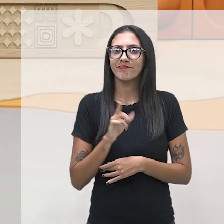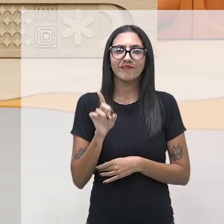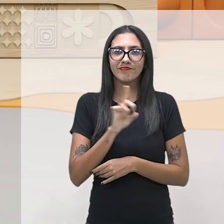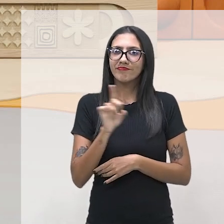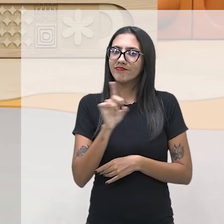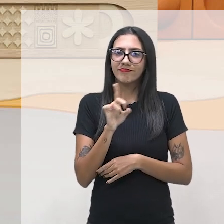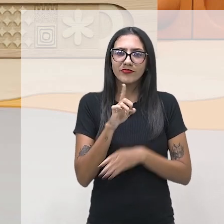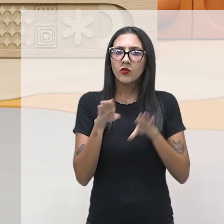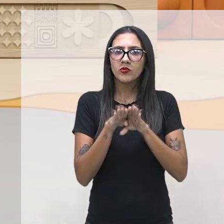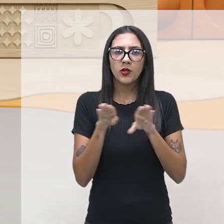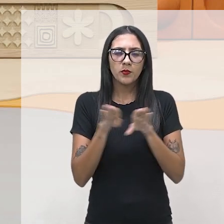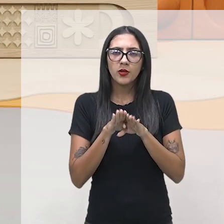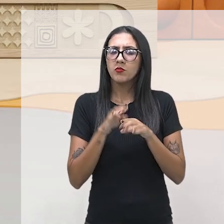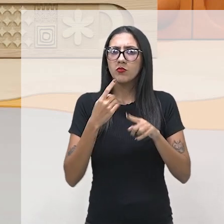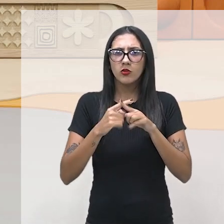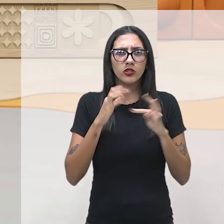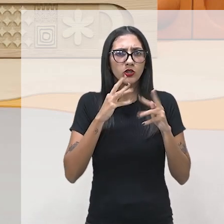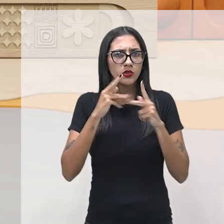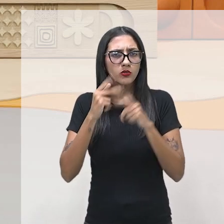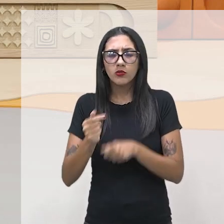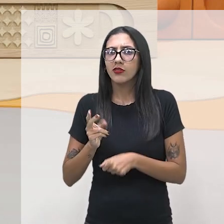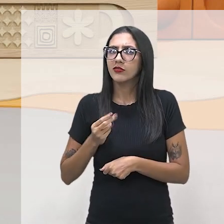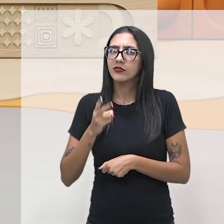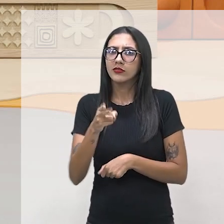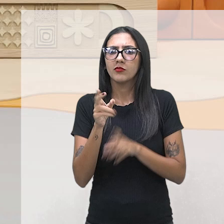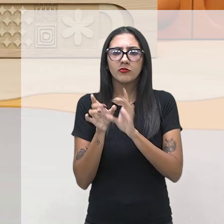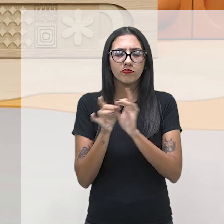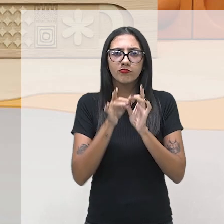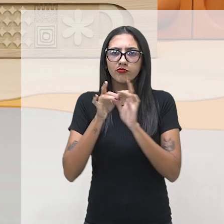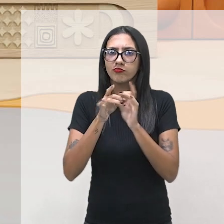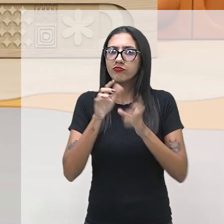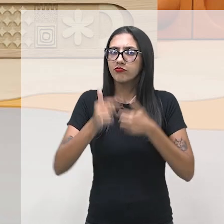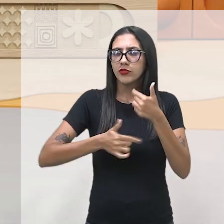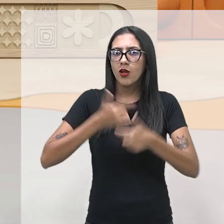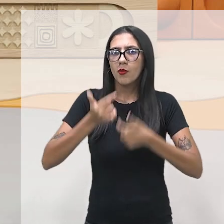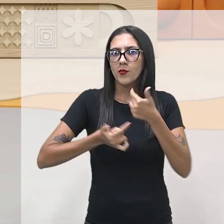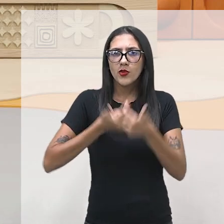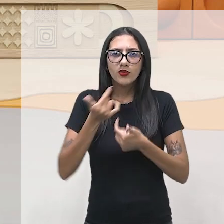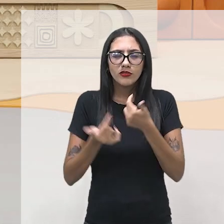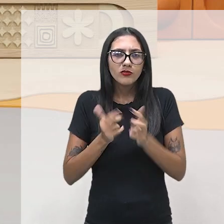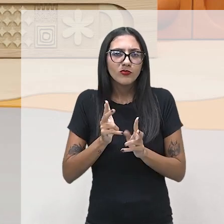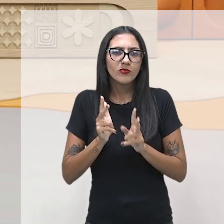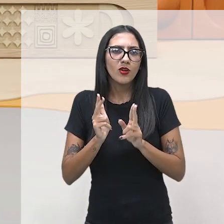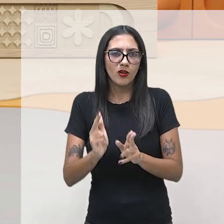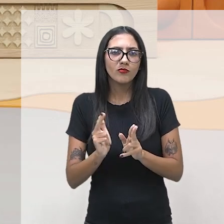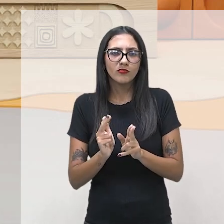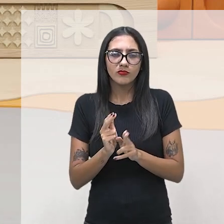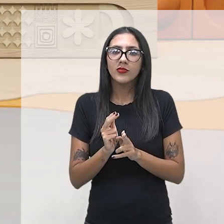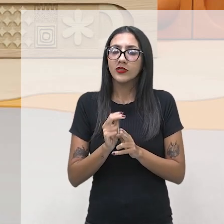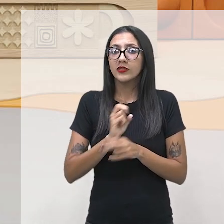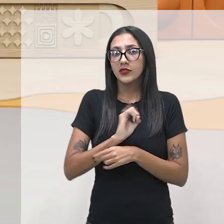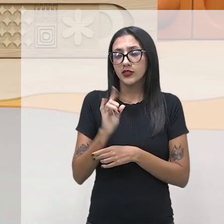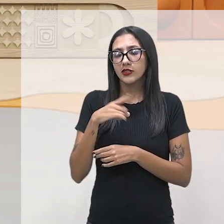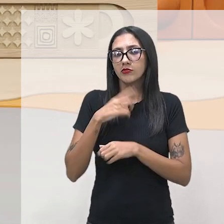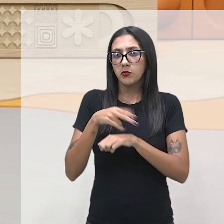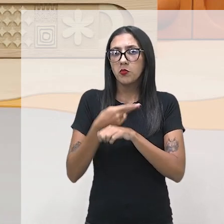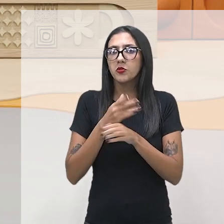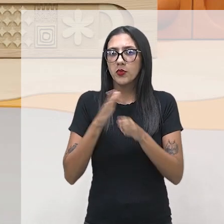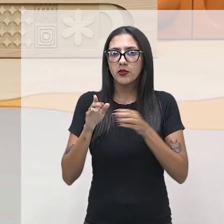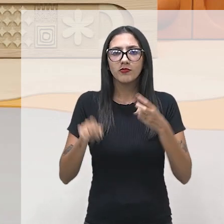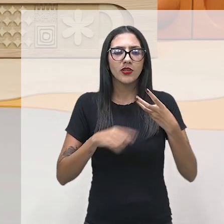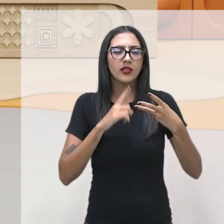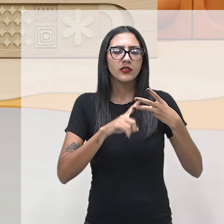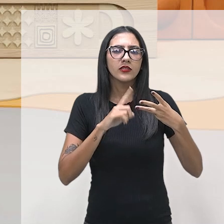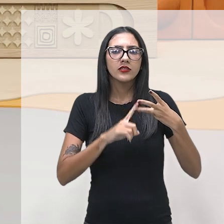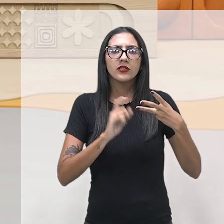não pegou porque os indivíduos continuavam trabalhando de forma escravizada, mesmo nascendo a partir dessa lei. E a